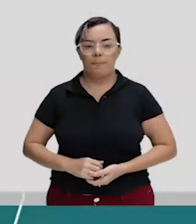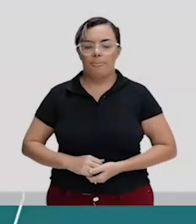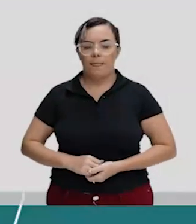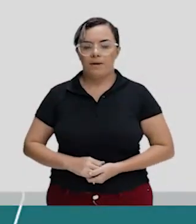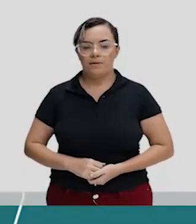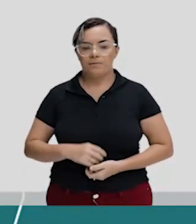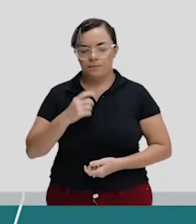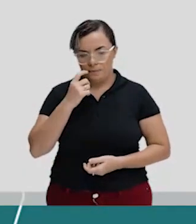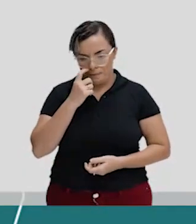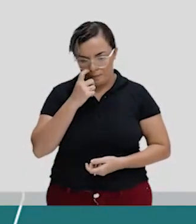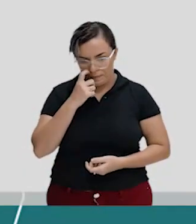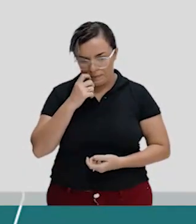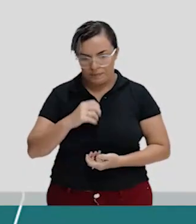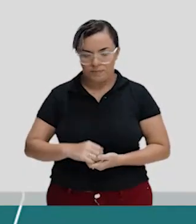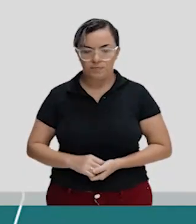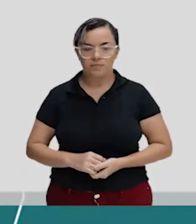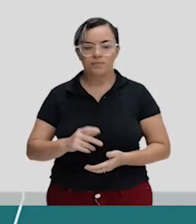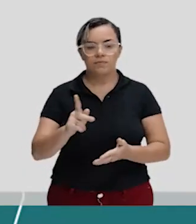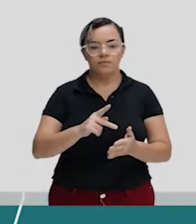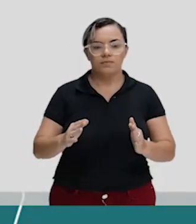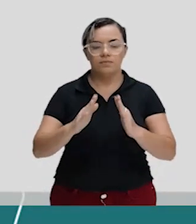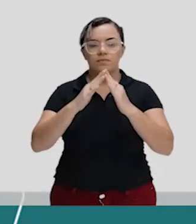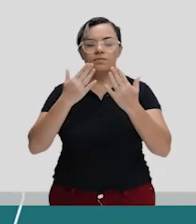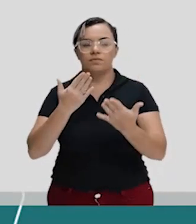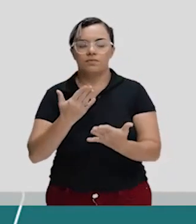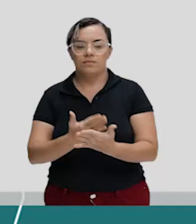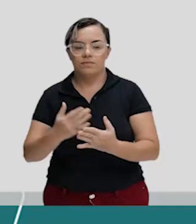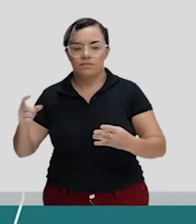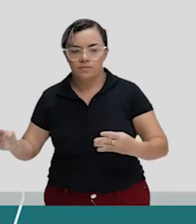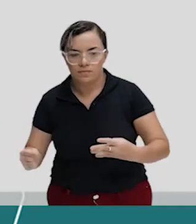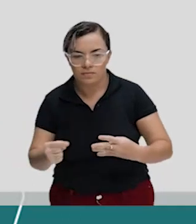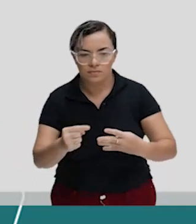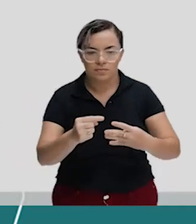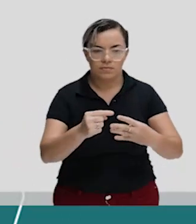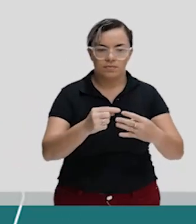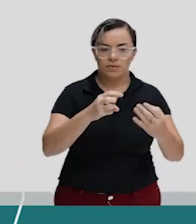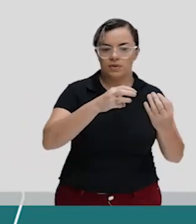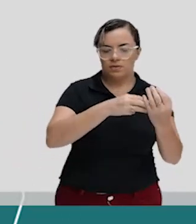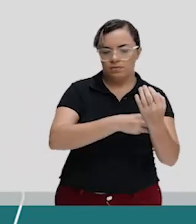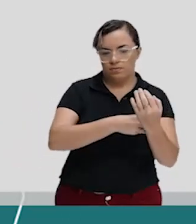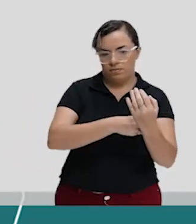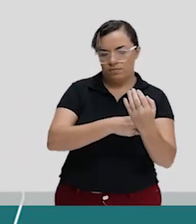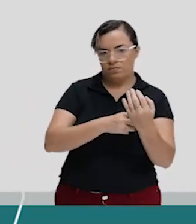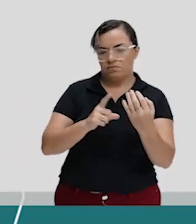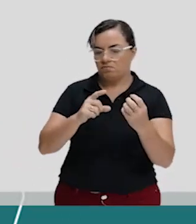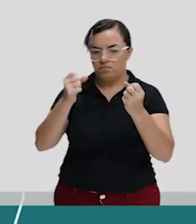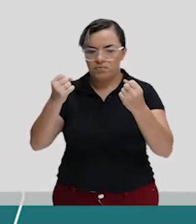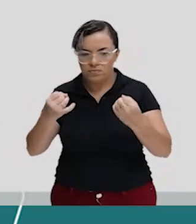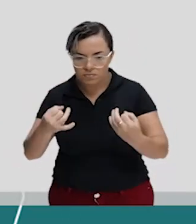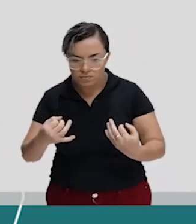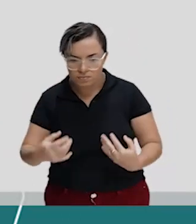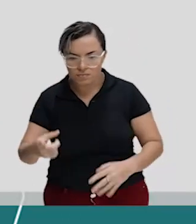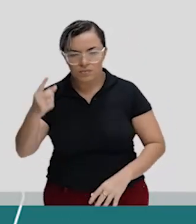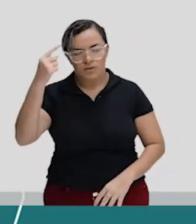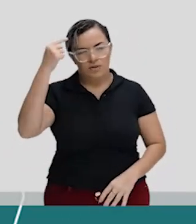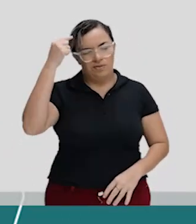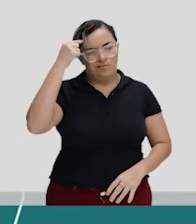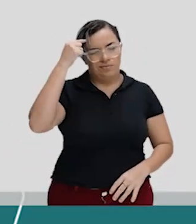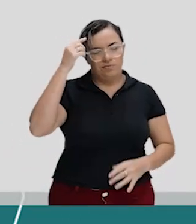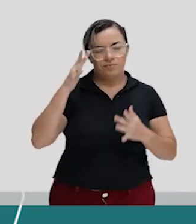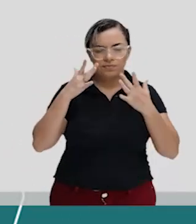Em suma, a poesia da escola simbolista é mistério e precisão na mente de seu artista.